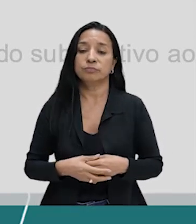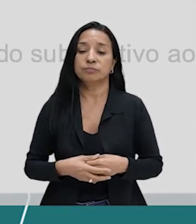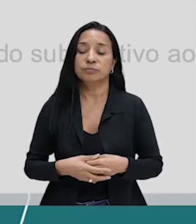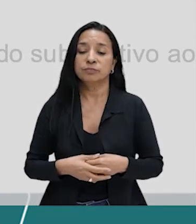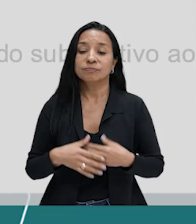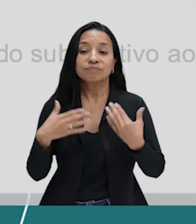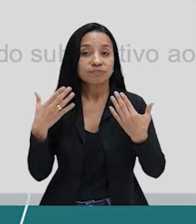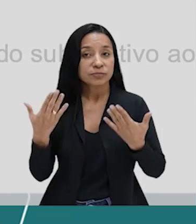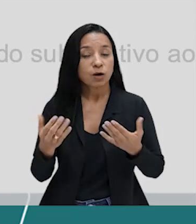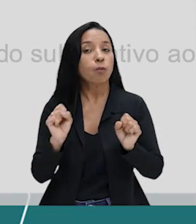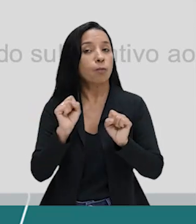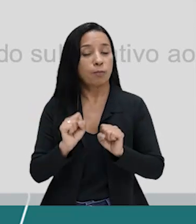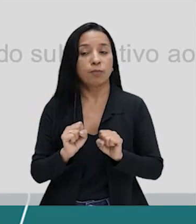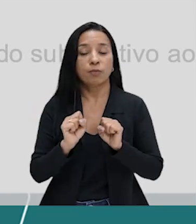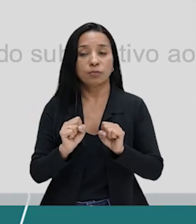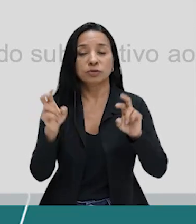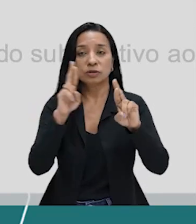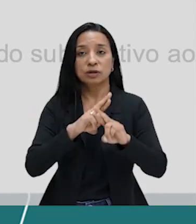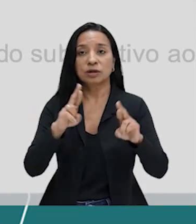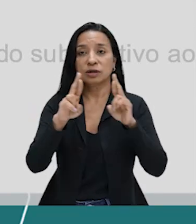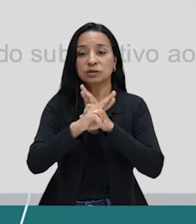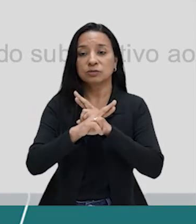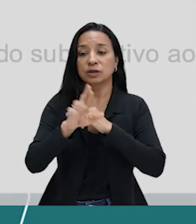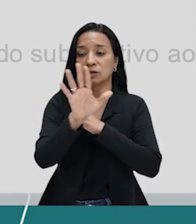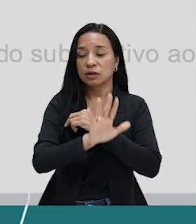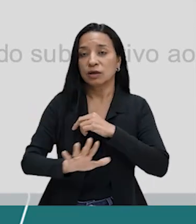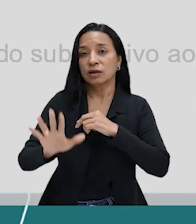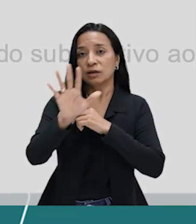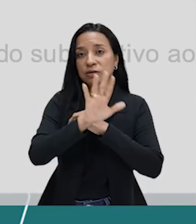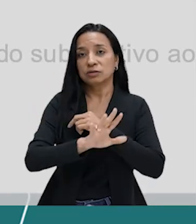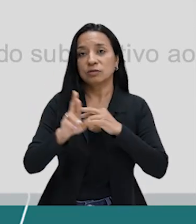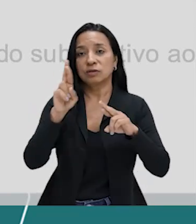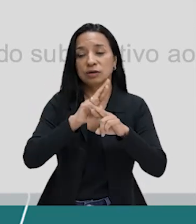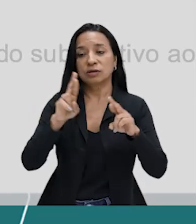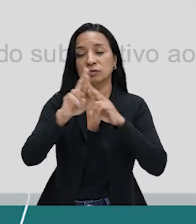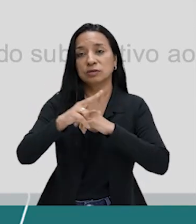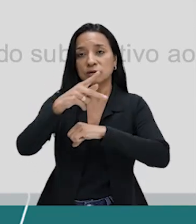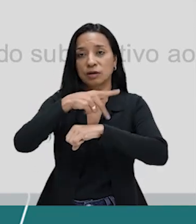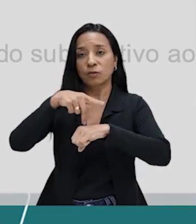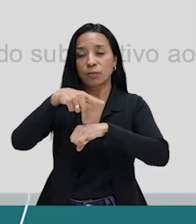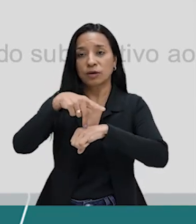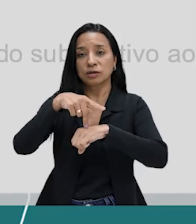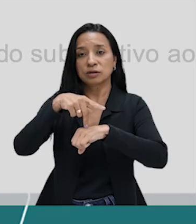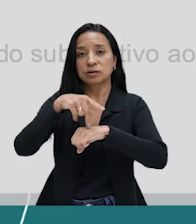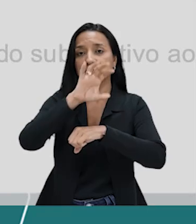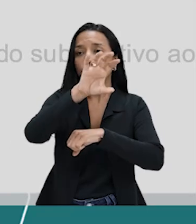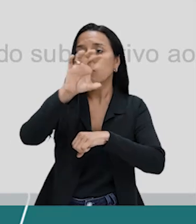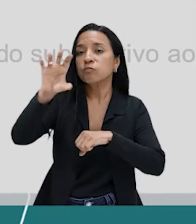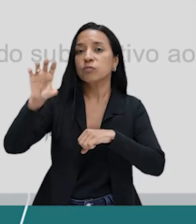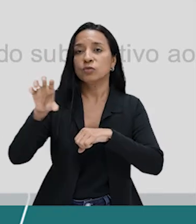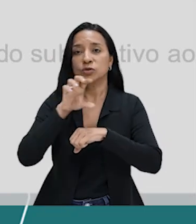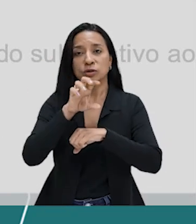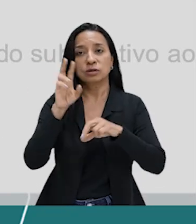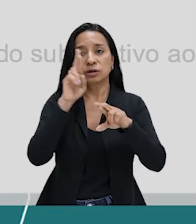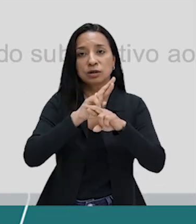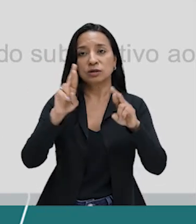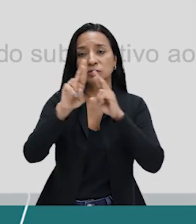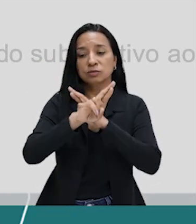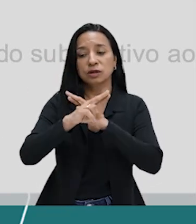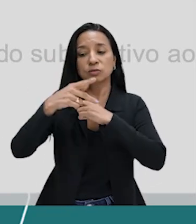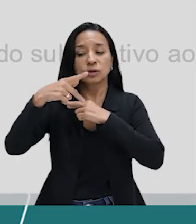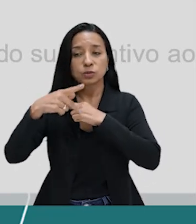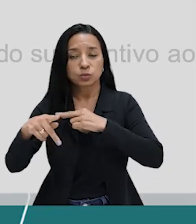paraguaio. Então, pode ser relacionado à região, relacionado ao país, relacionado ao continente, relacionado à